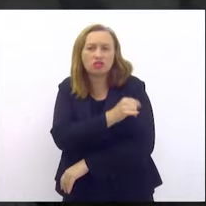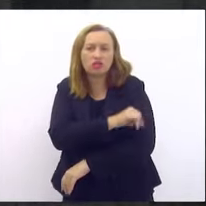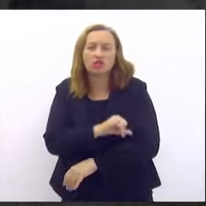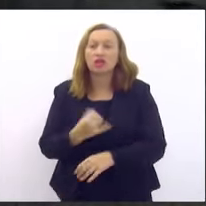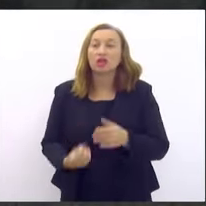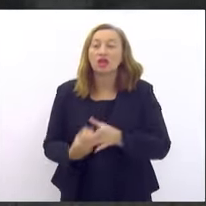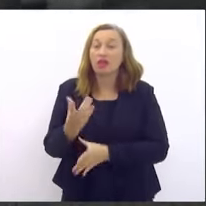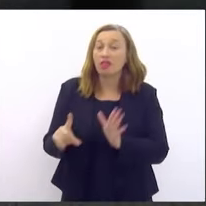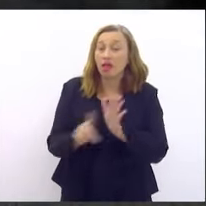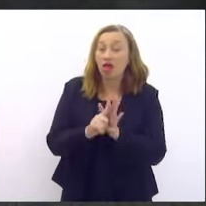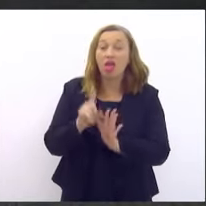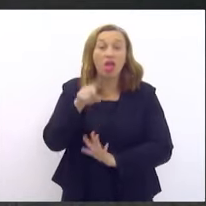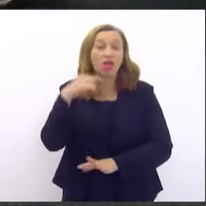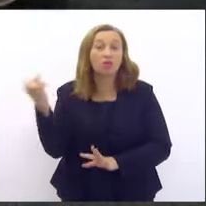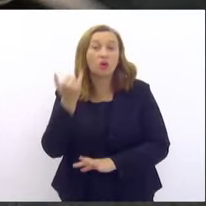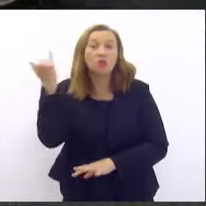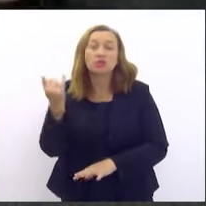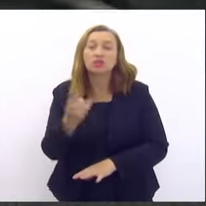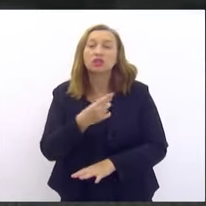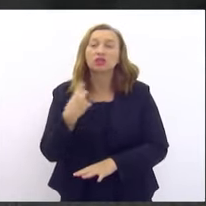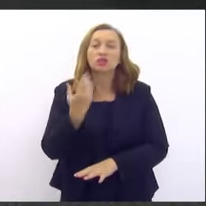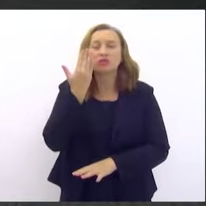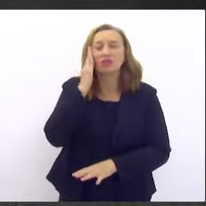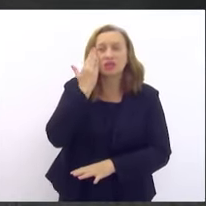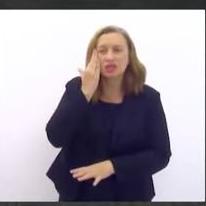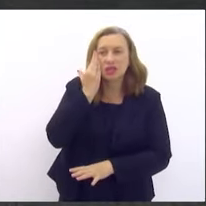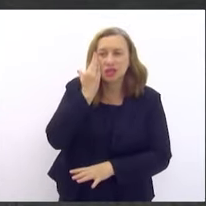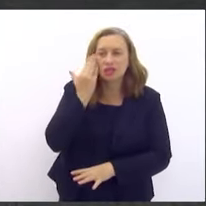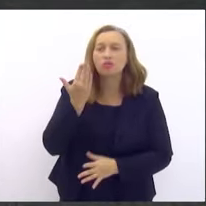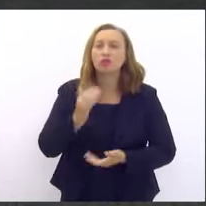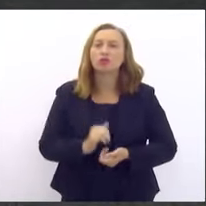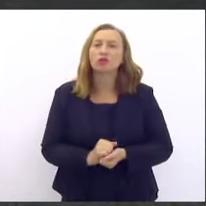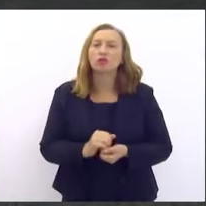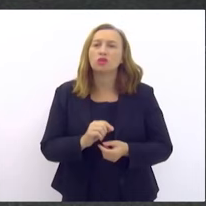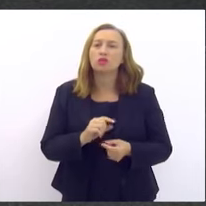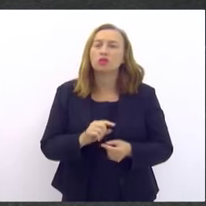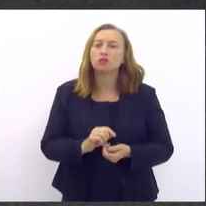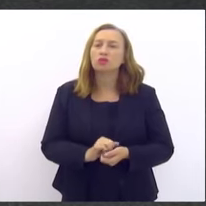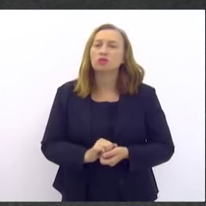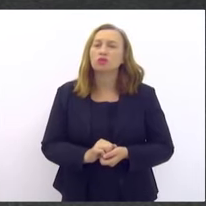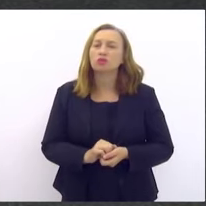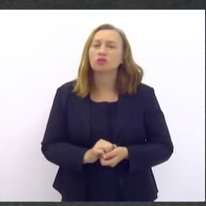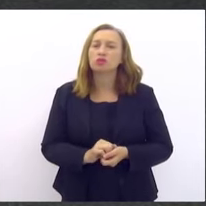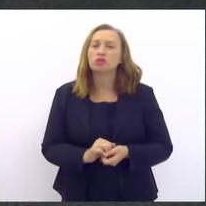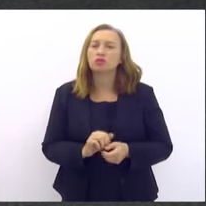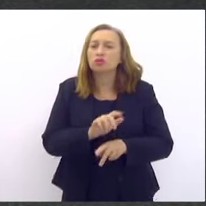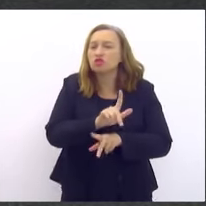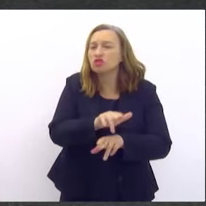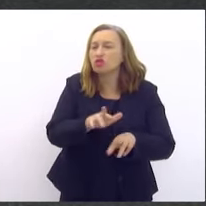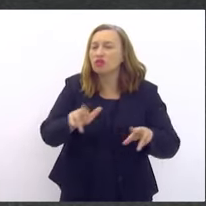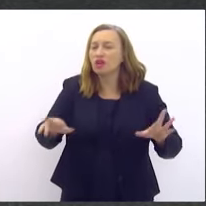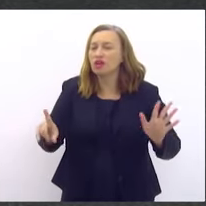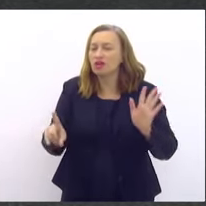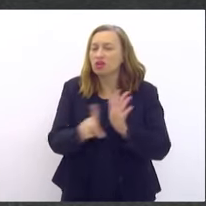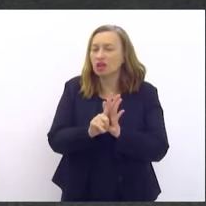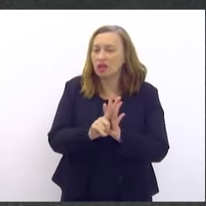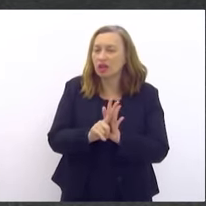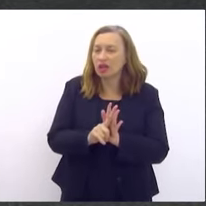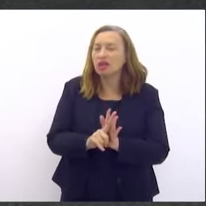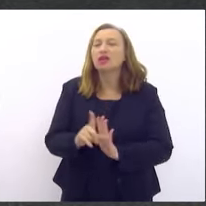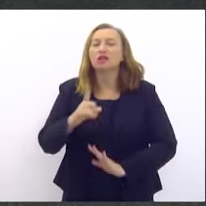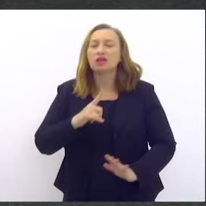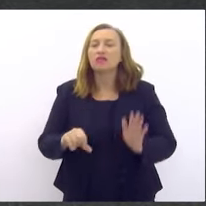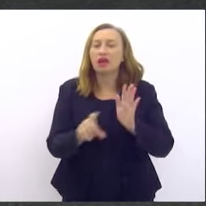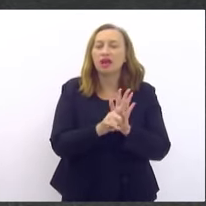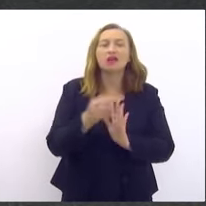lei e é muito importante que a gente compreenda que são objetos distintos então a gente já teve a lei do deputado